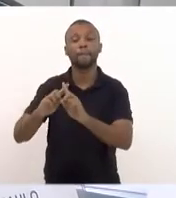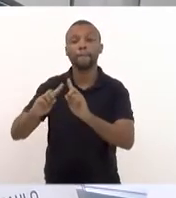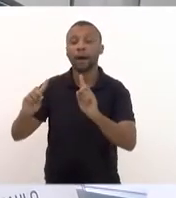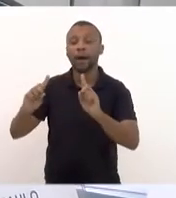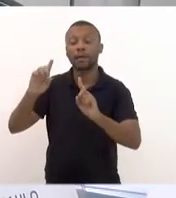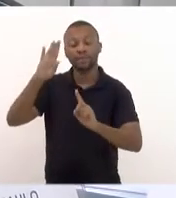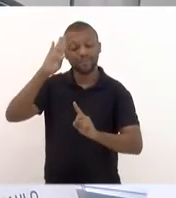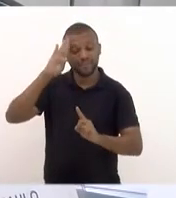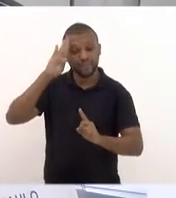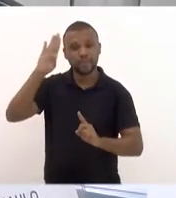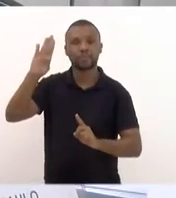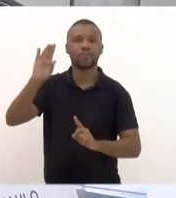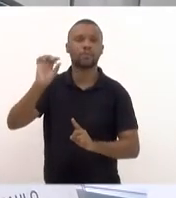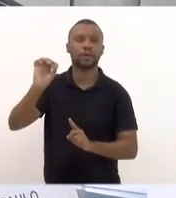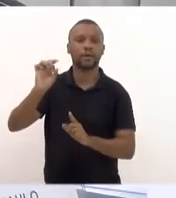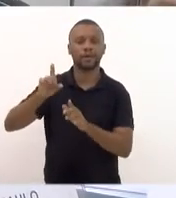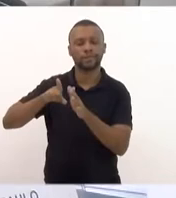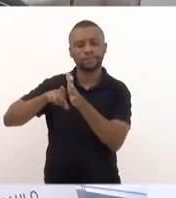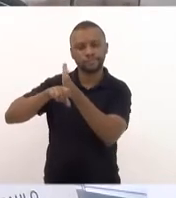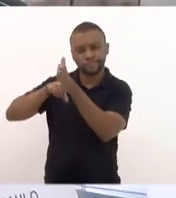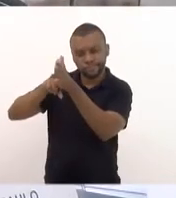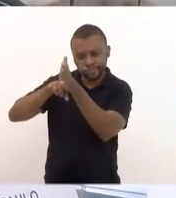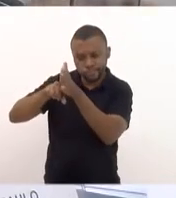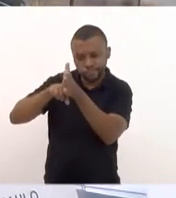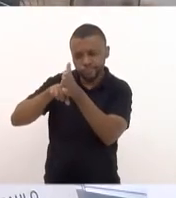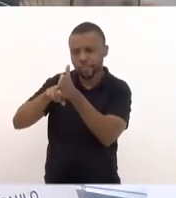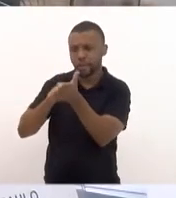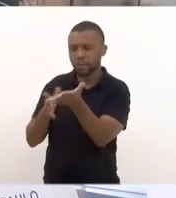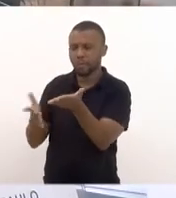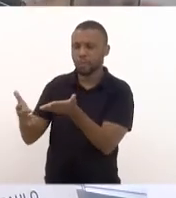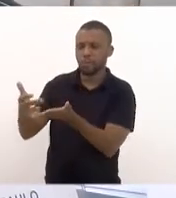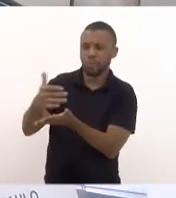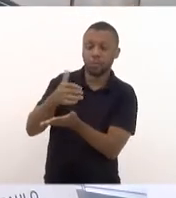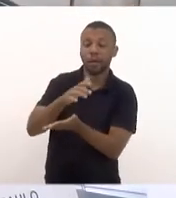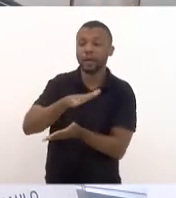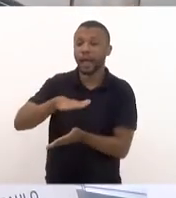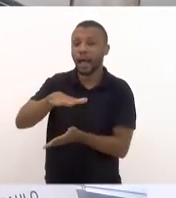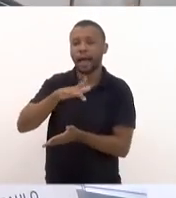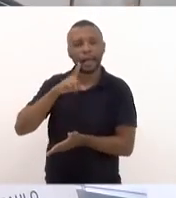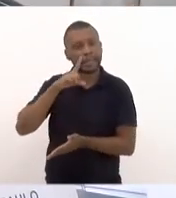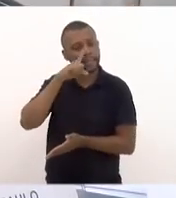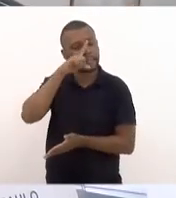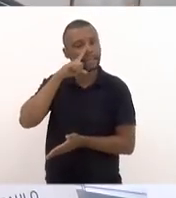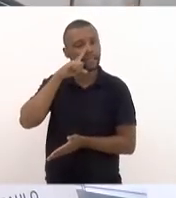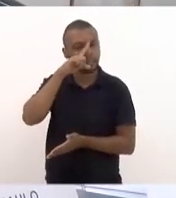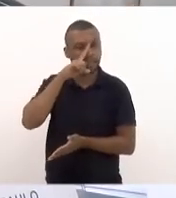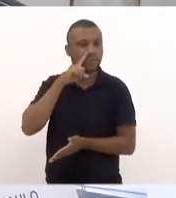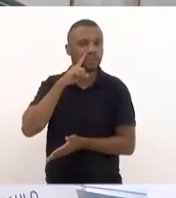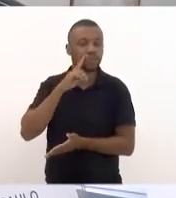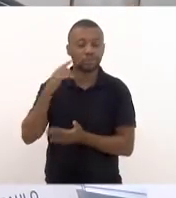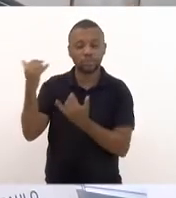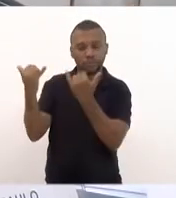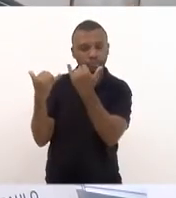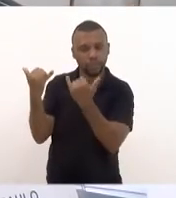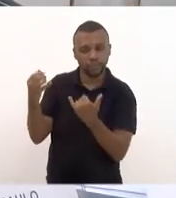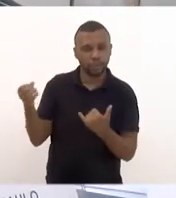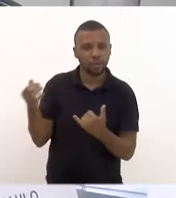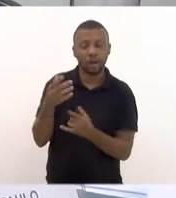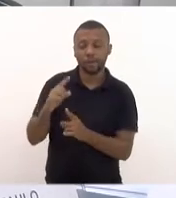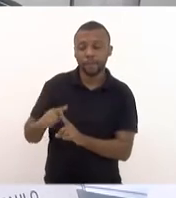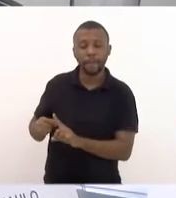principalmente levantamentos das áreas de risco, atualizada, né, e